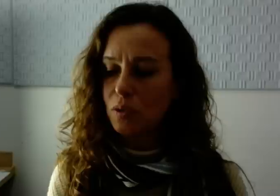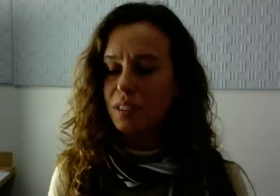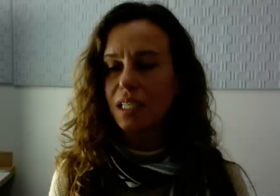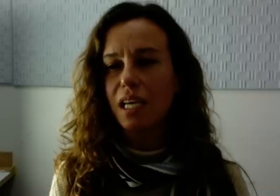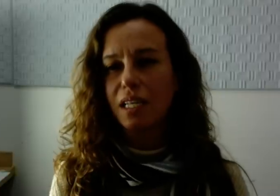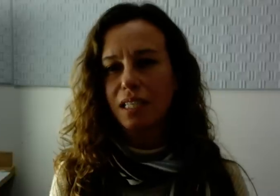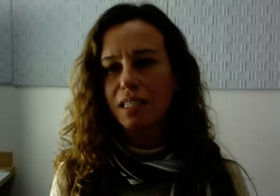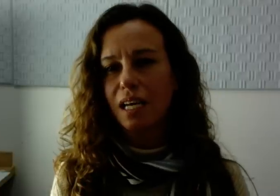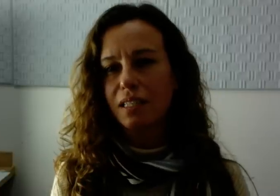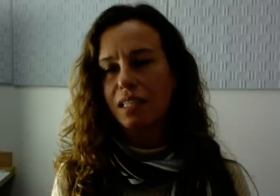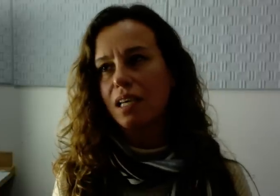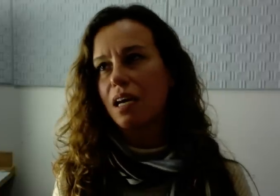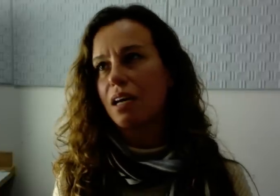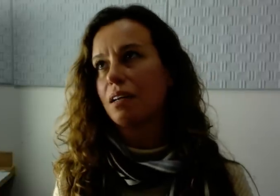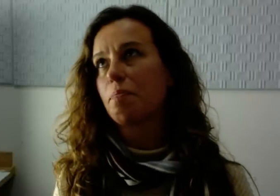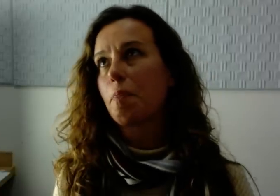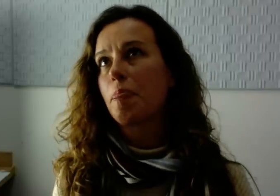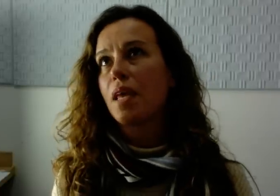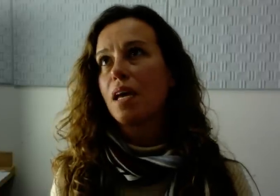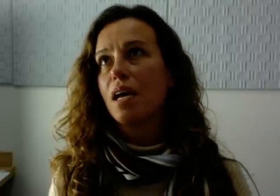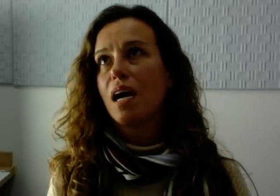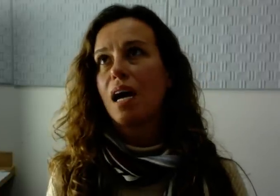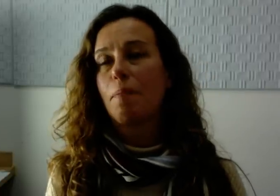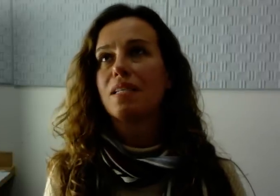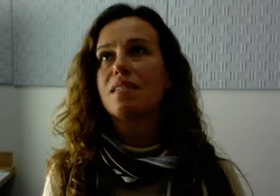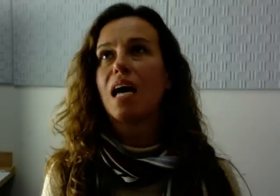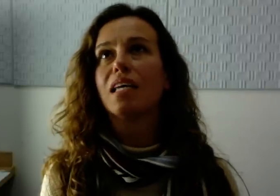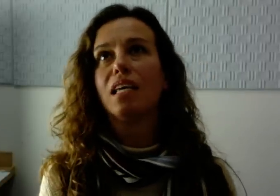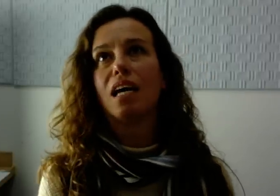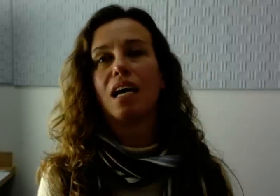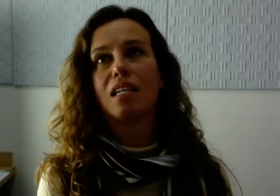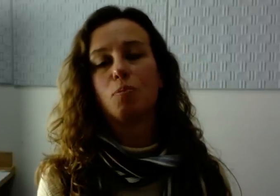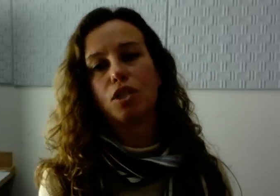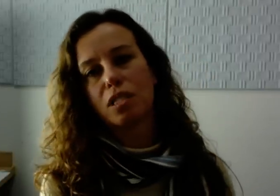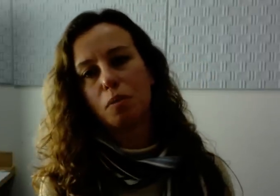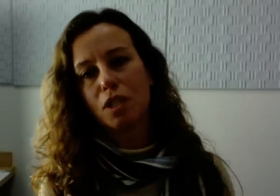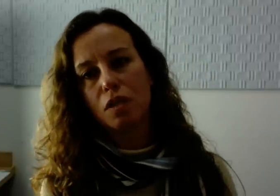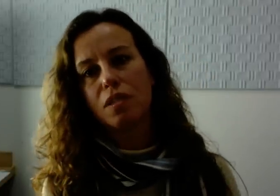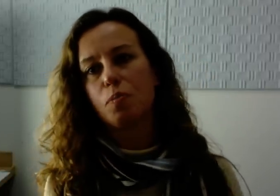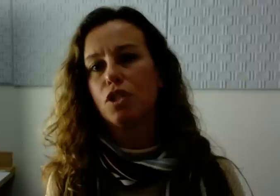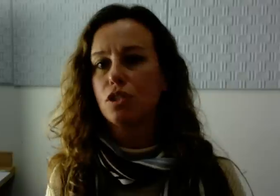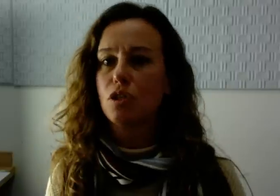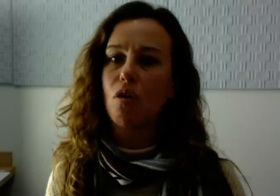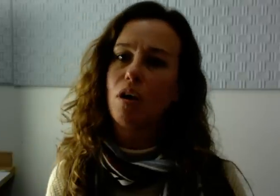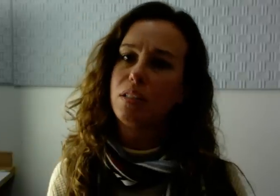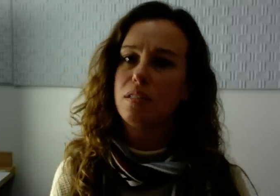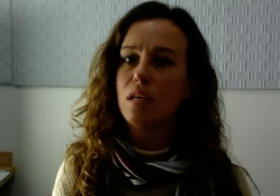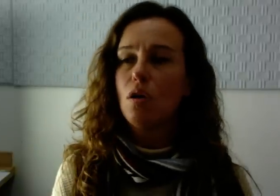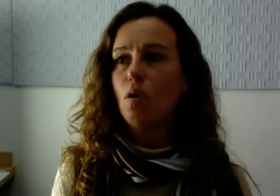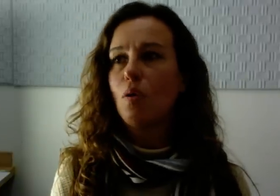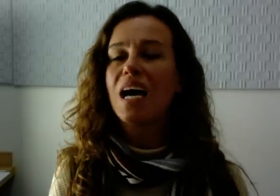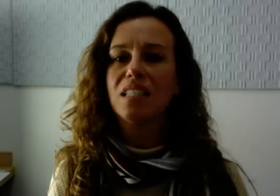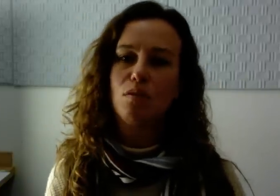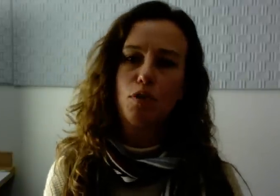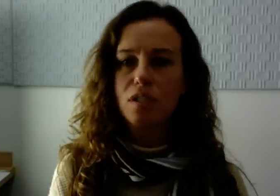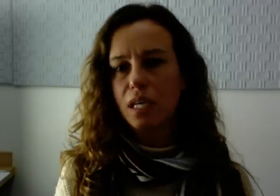muitas pessoas tendem a entender tendem a a pensar que a as políticas afirmativas as políticas de cotas